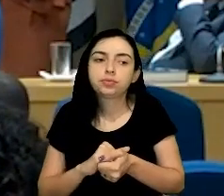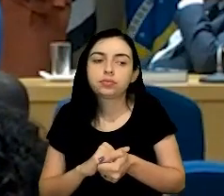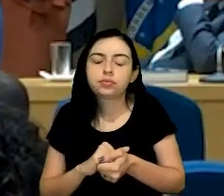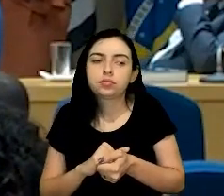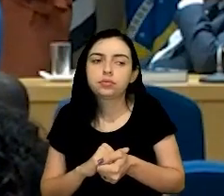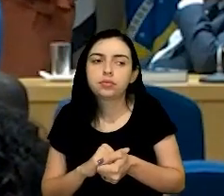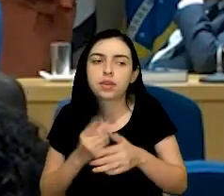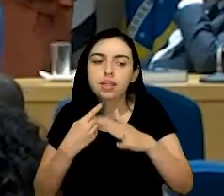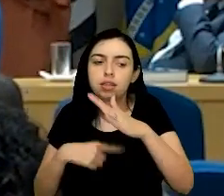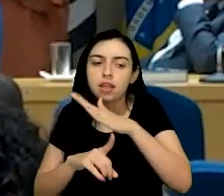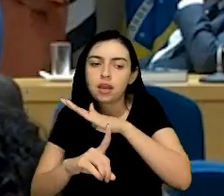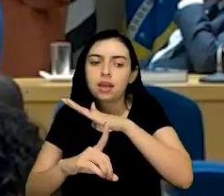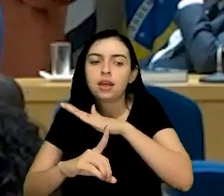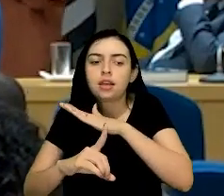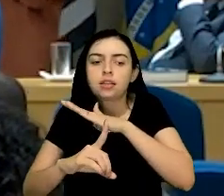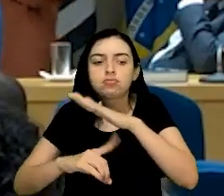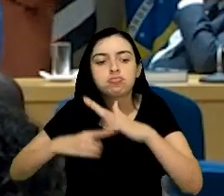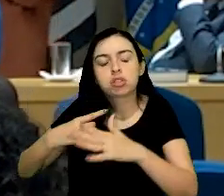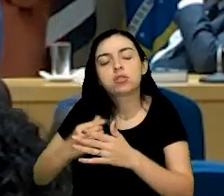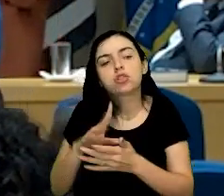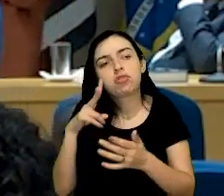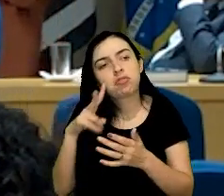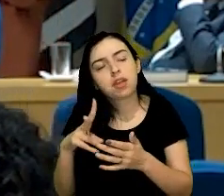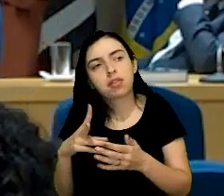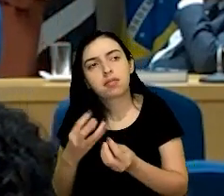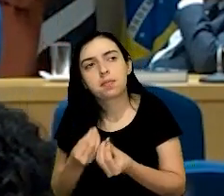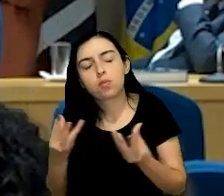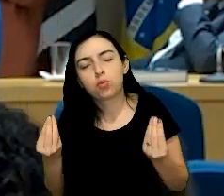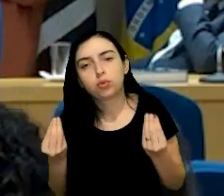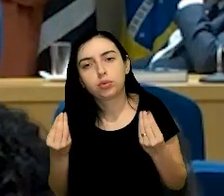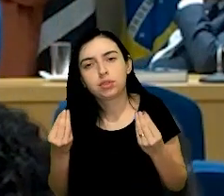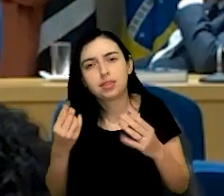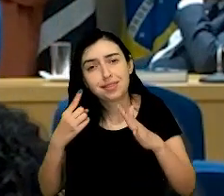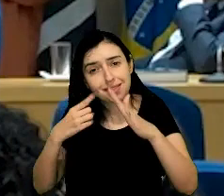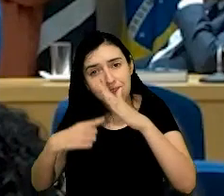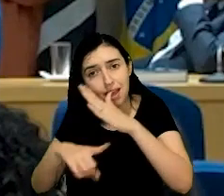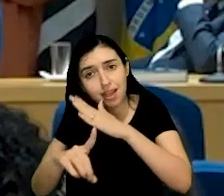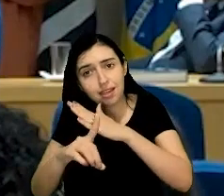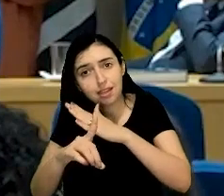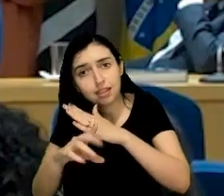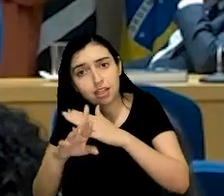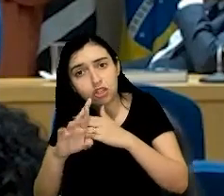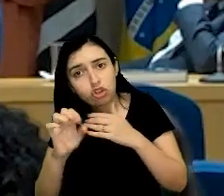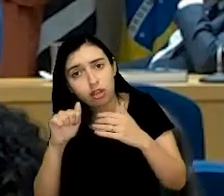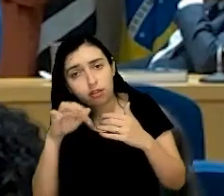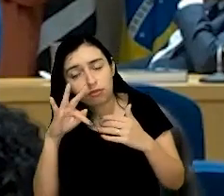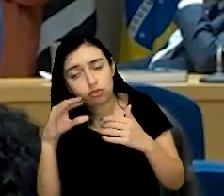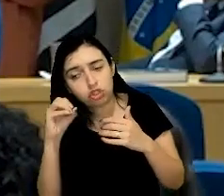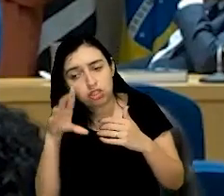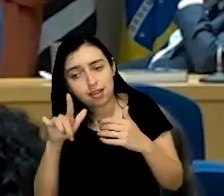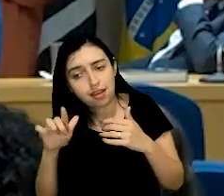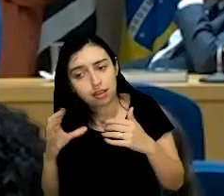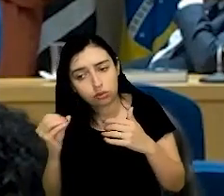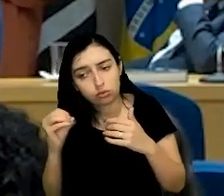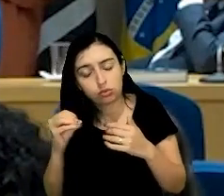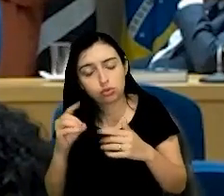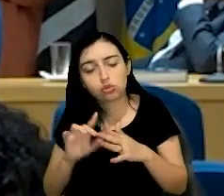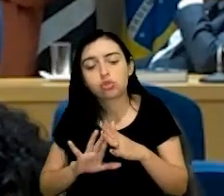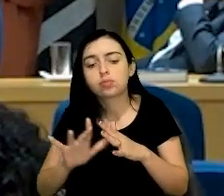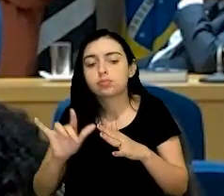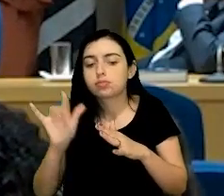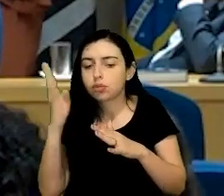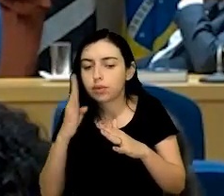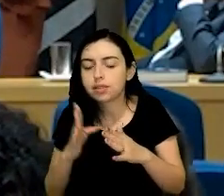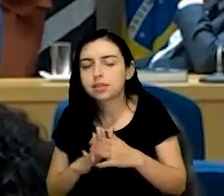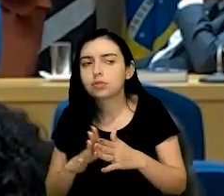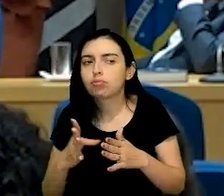saídas? Olha só, nós temos muito mais saídas de refugiados do Brasil, eles entraram, têm um reconhecimento de refúgio, mas já foram